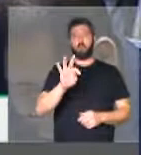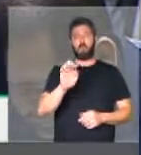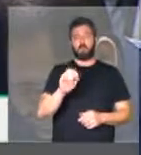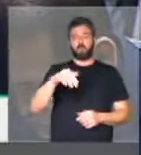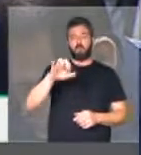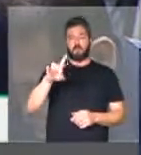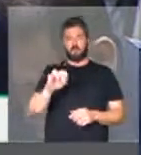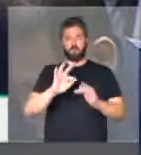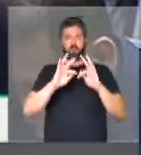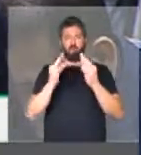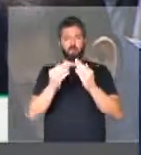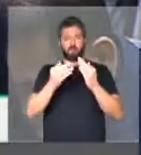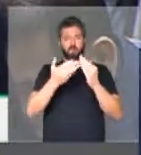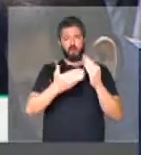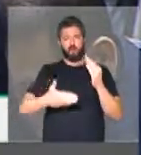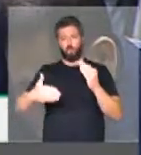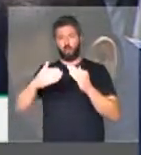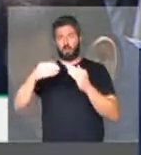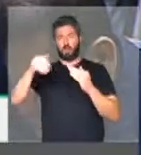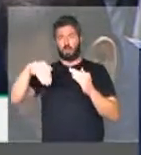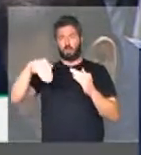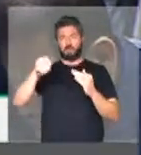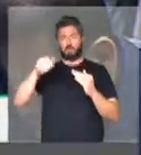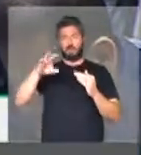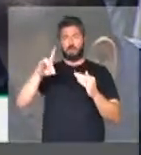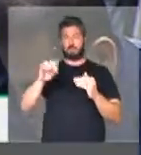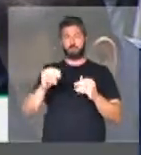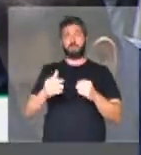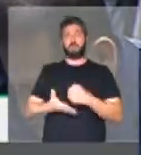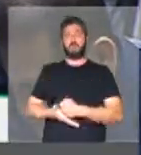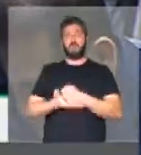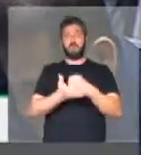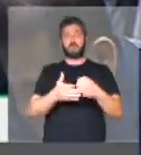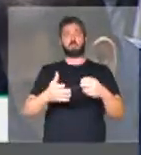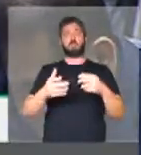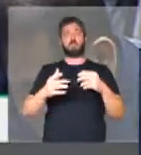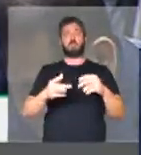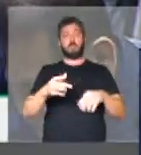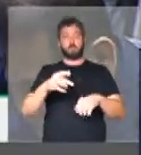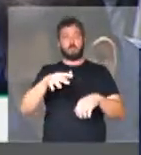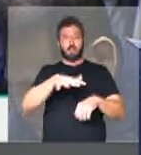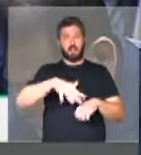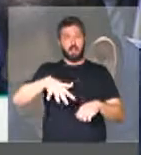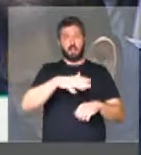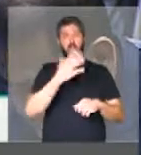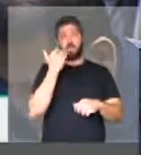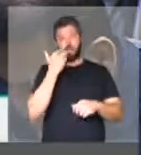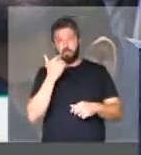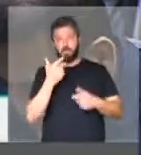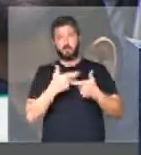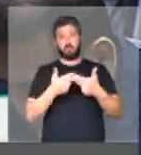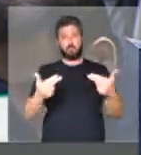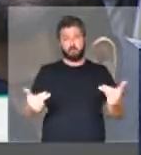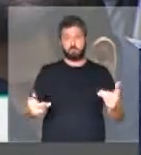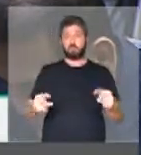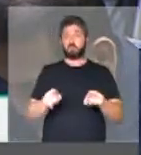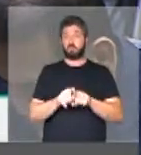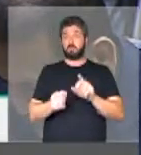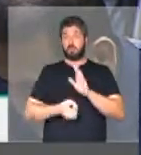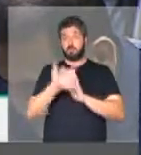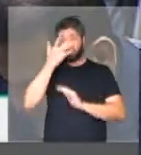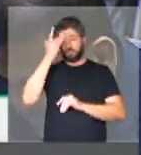Macedo e o Alvino Macedo, vem fazendo que nós possamos ter na área de alimentos, na área de outros empreendimentos, como também foi um